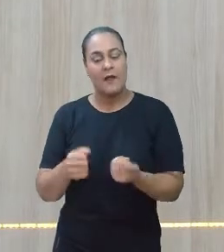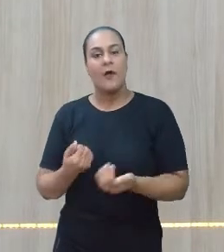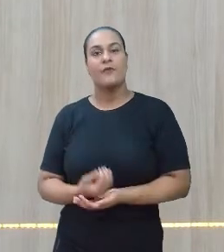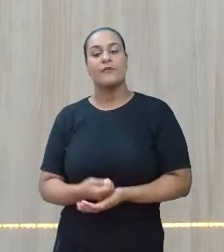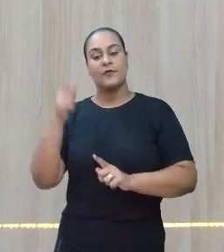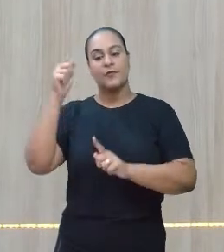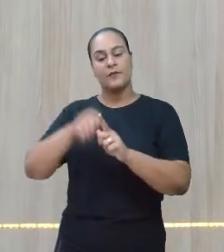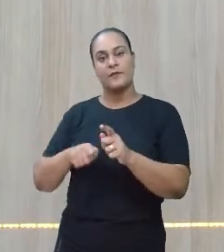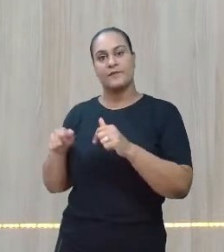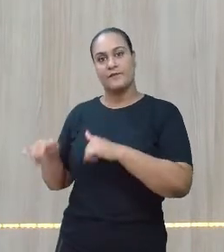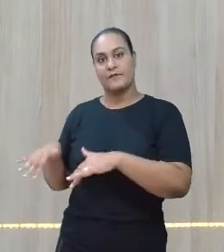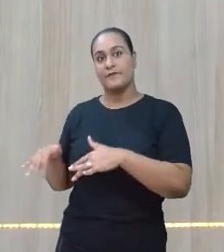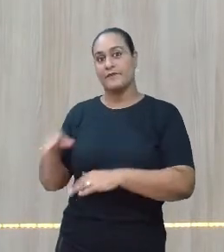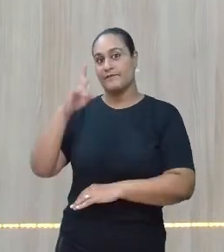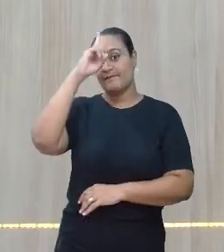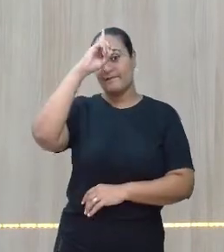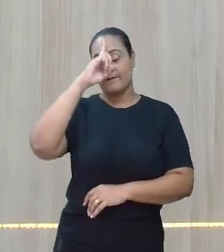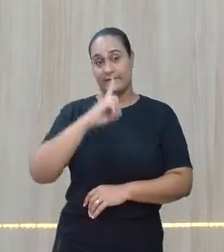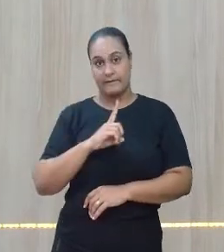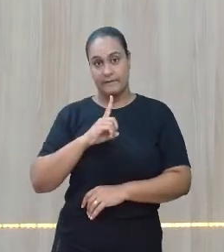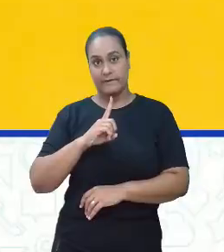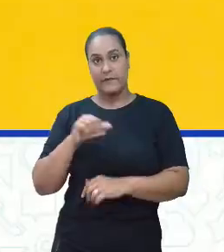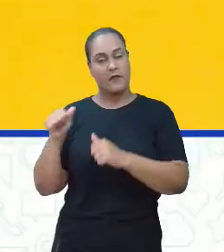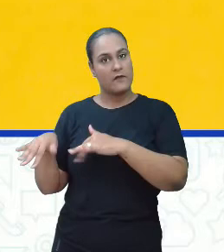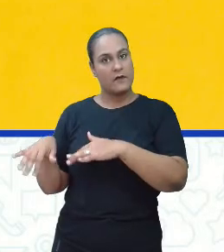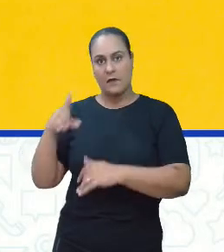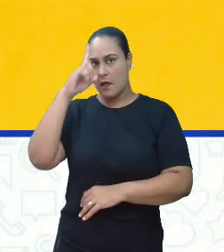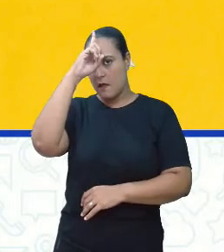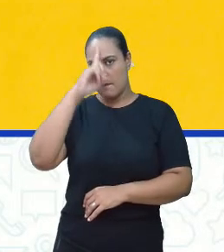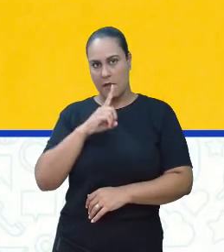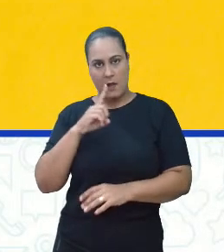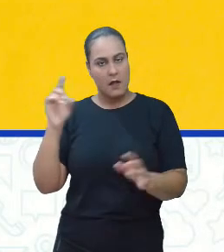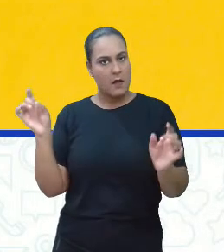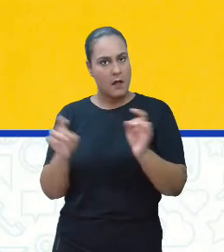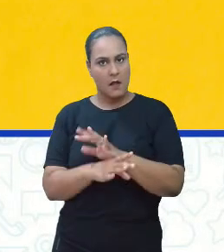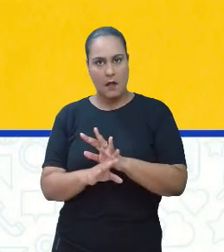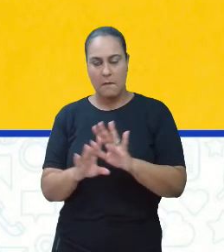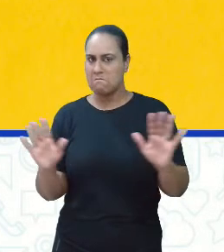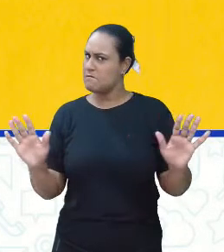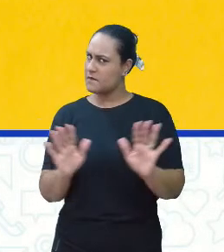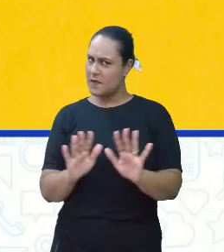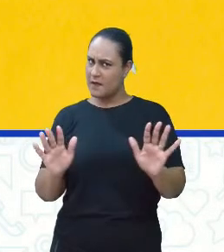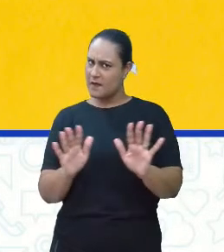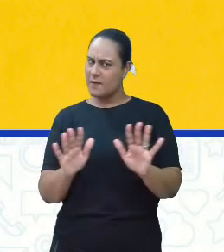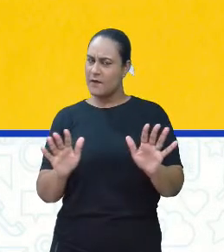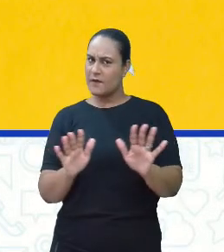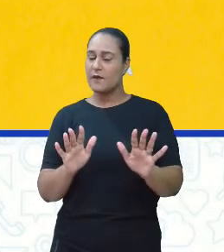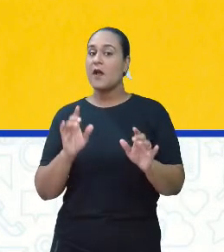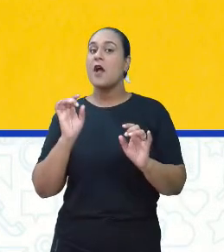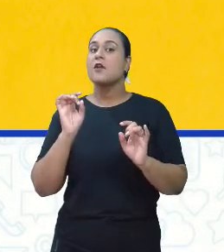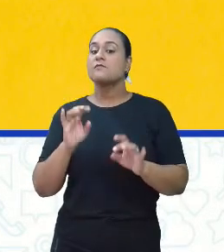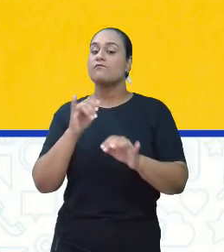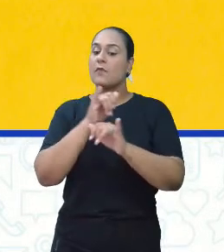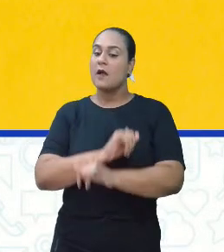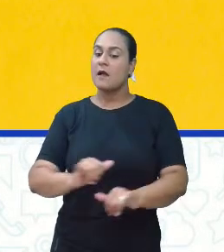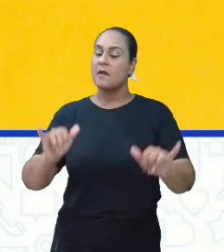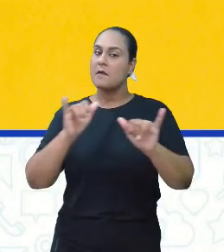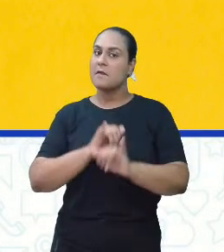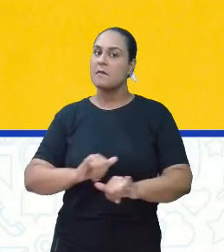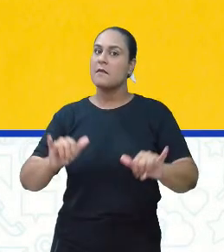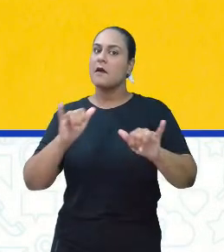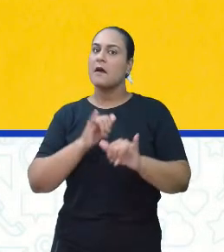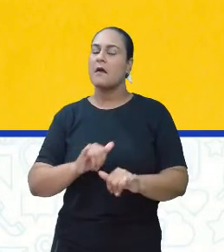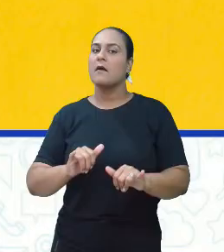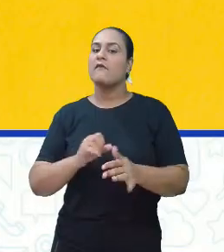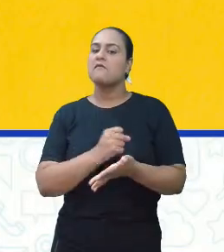deixar um recadinho que o Setembro Amarelo não acaba, né? Essa questão aí dessa campanha Vai passar o mês